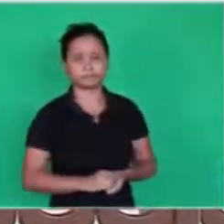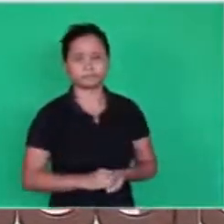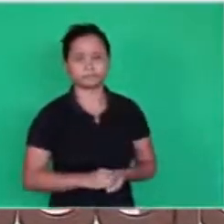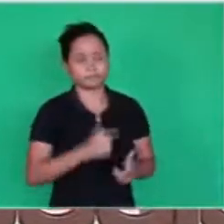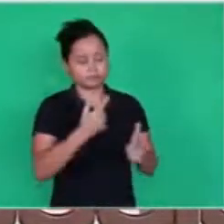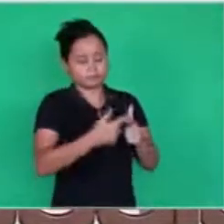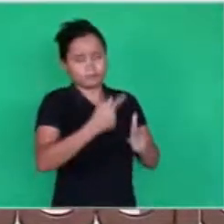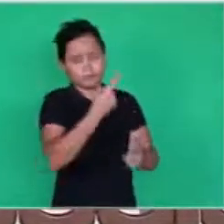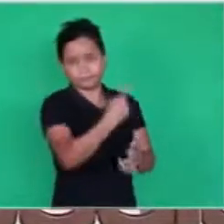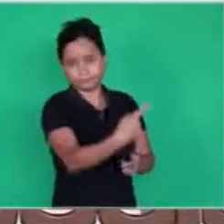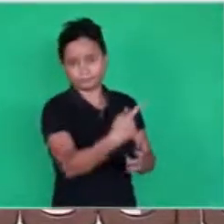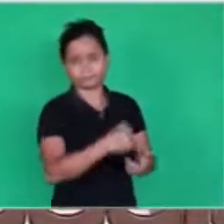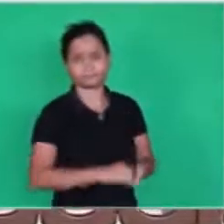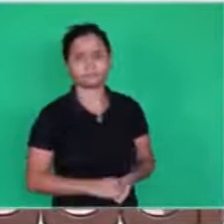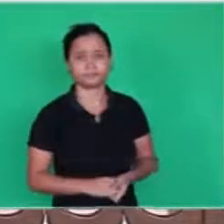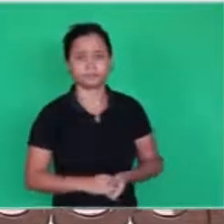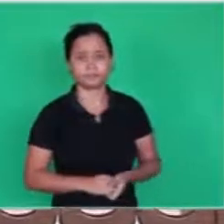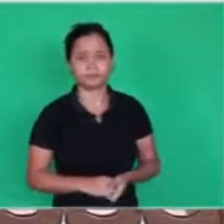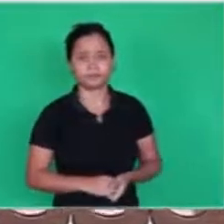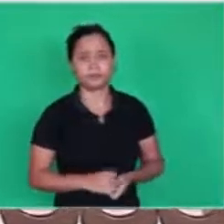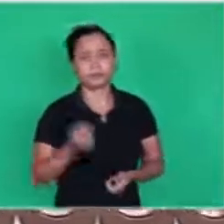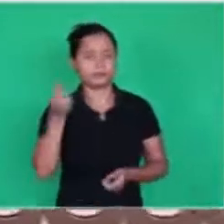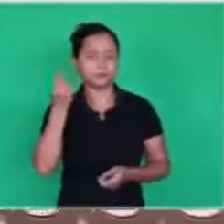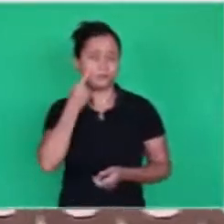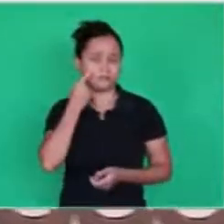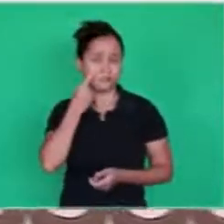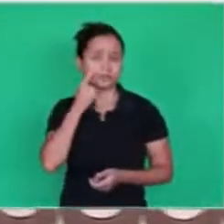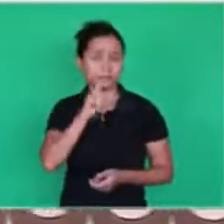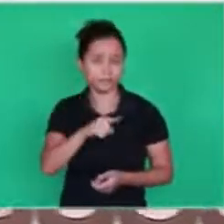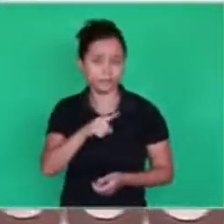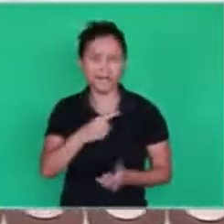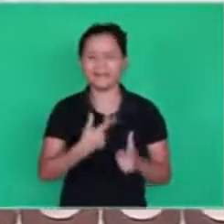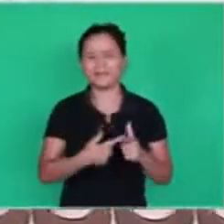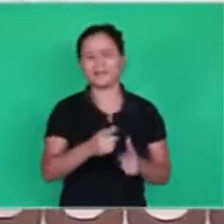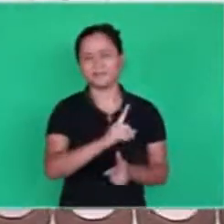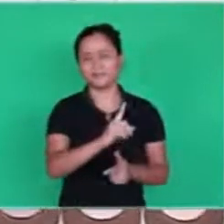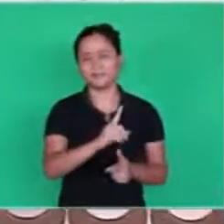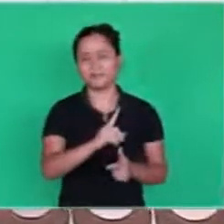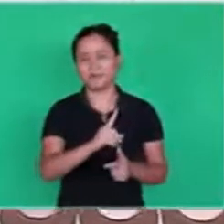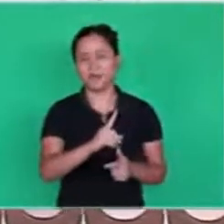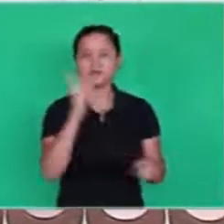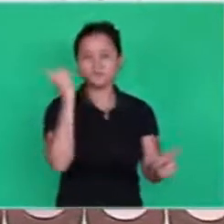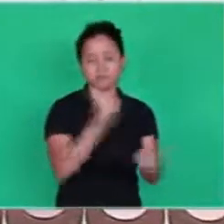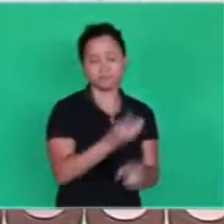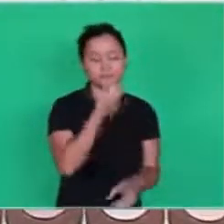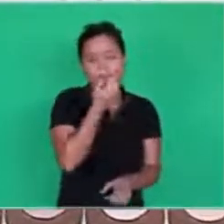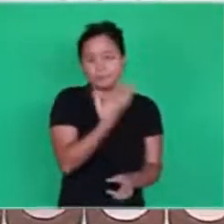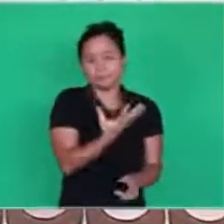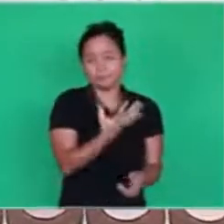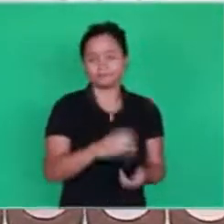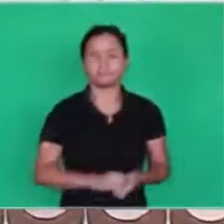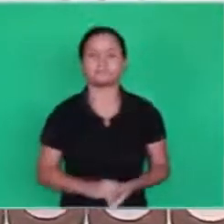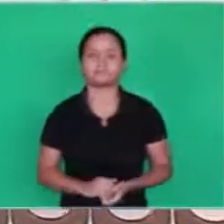Deixa eu descobrir. Vamos ver se é isso mesmo. E não tem problema nenhum. Descobrir até é bom. Pode passar.